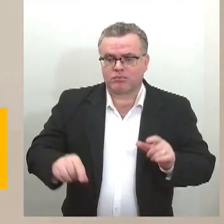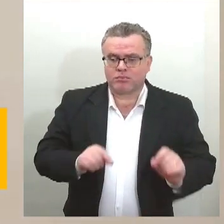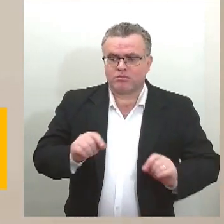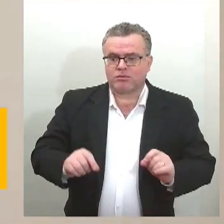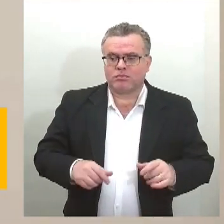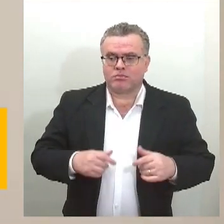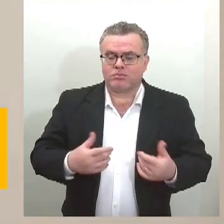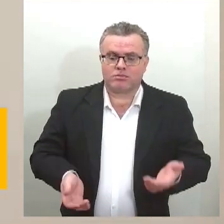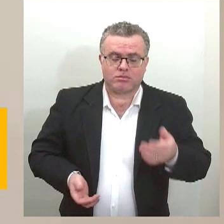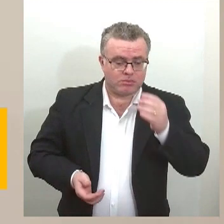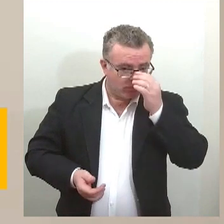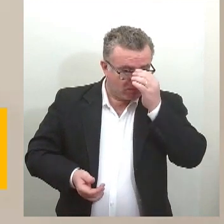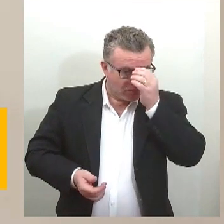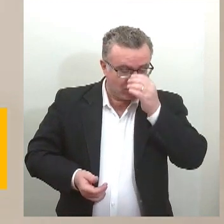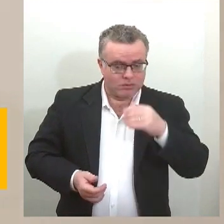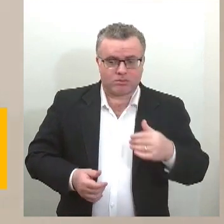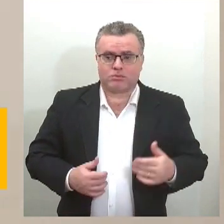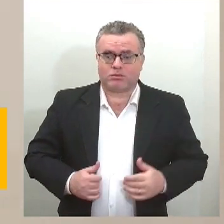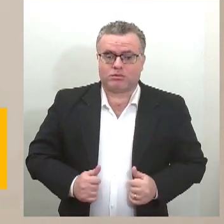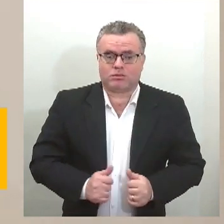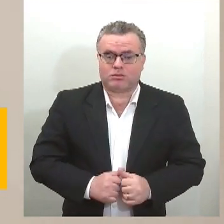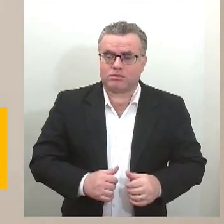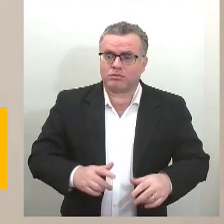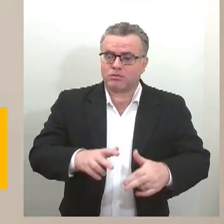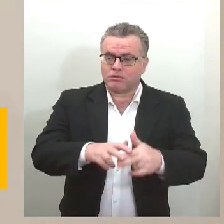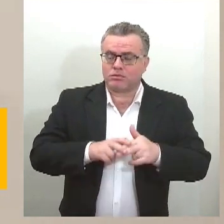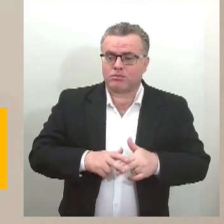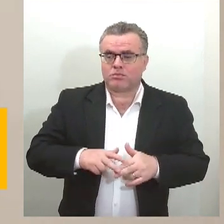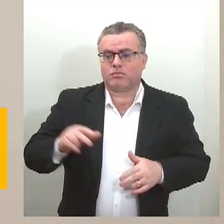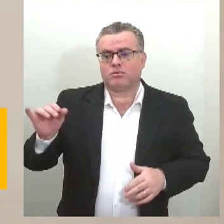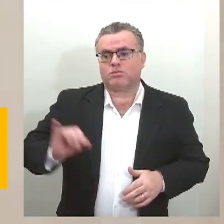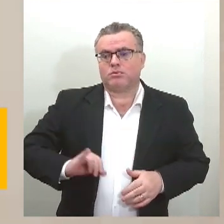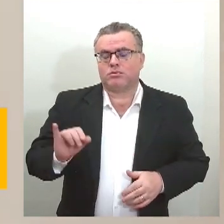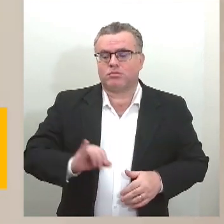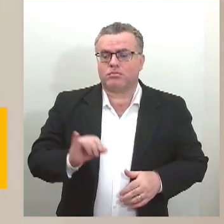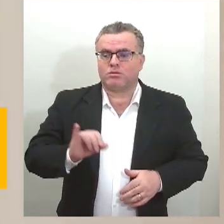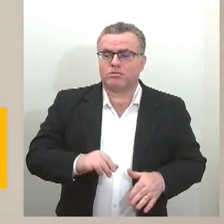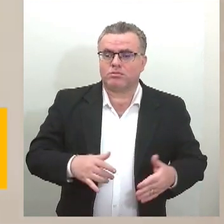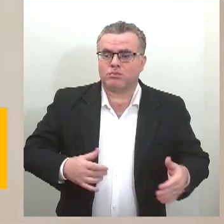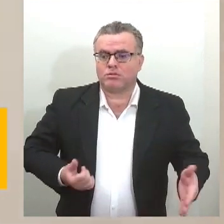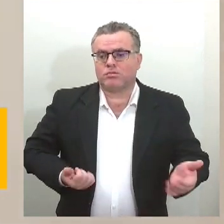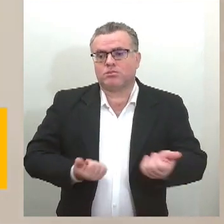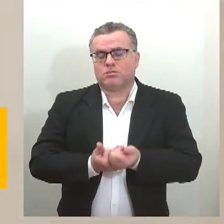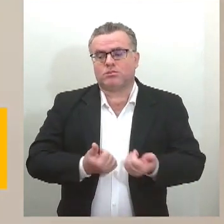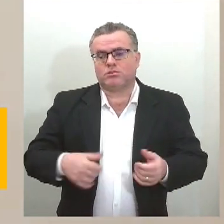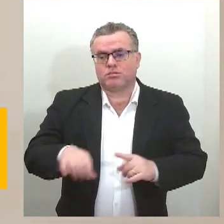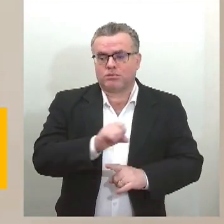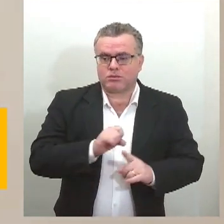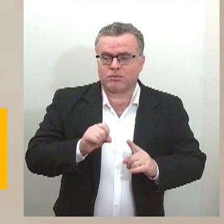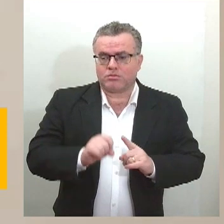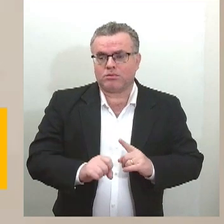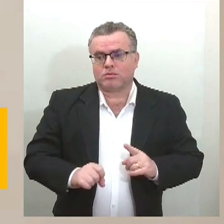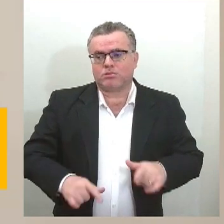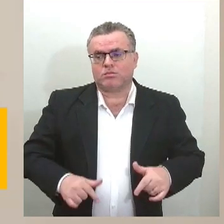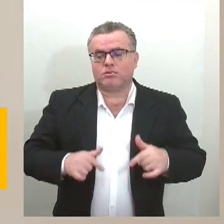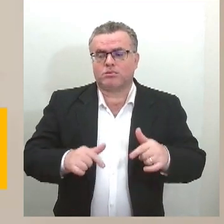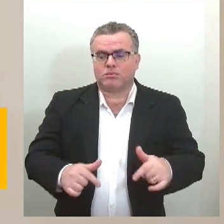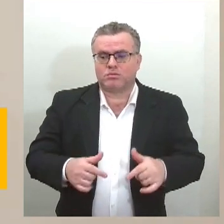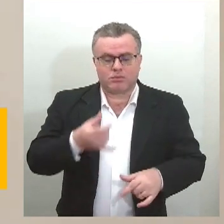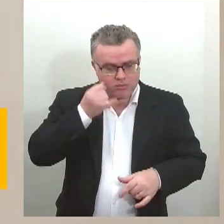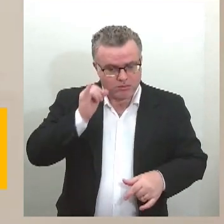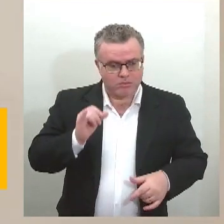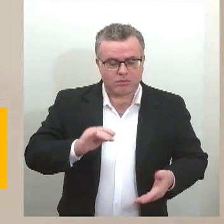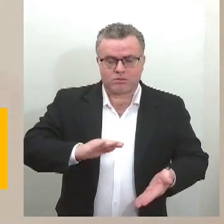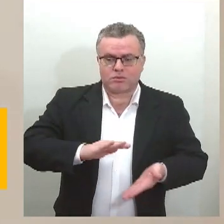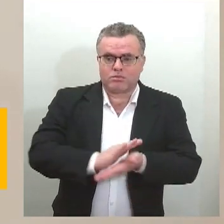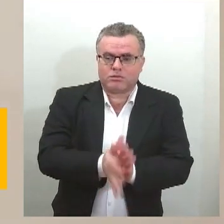Então, por isso que é tão importante o apoio social, essa luta contra o preconceito, para que as pessoas, quando